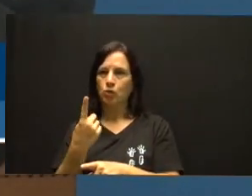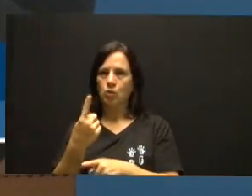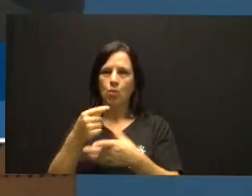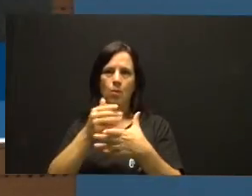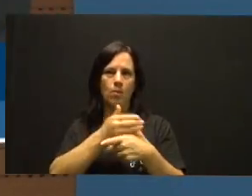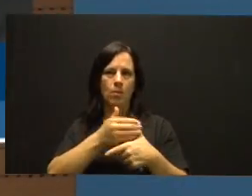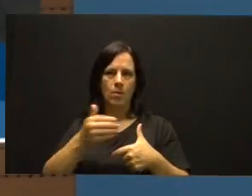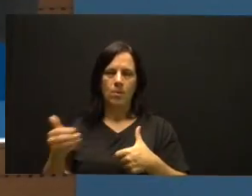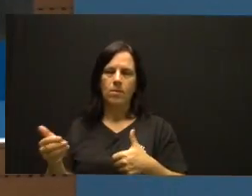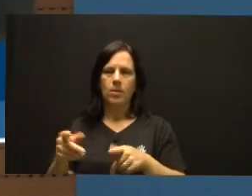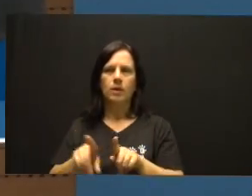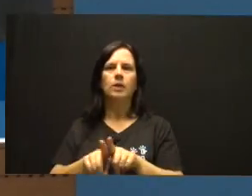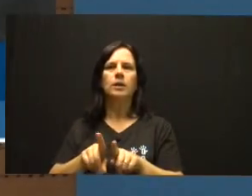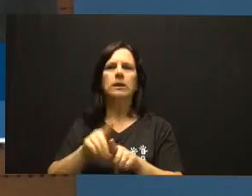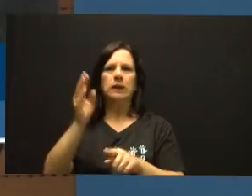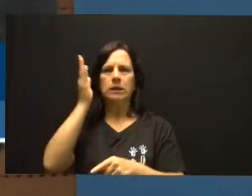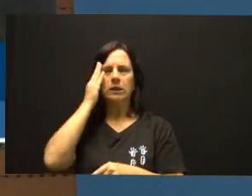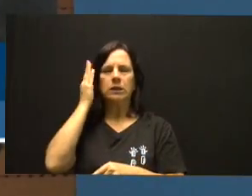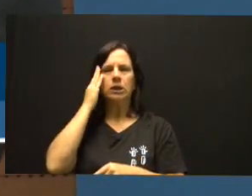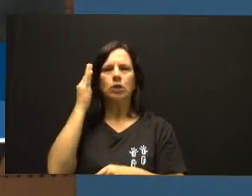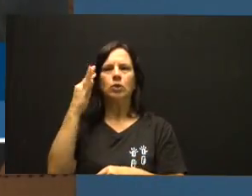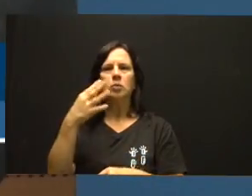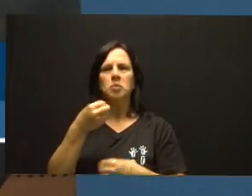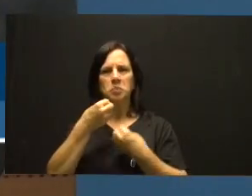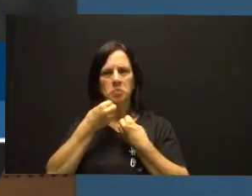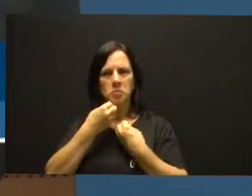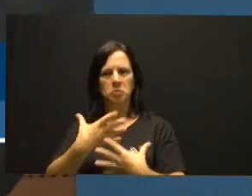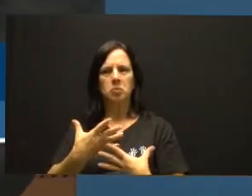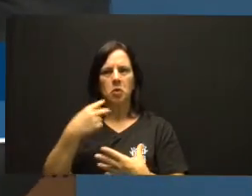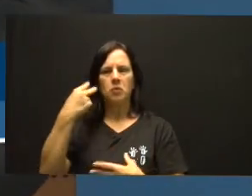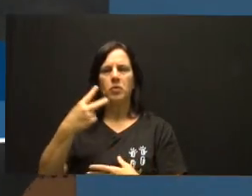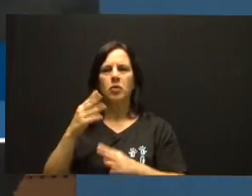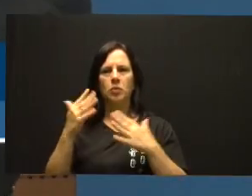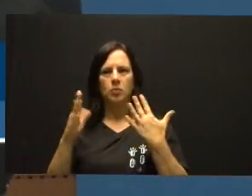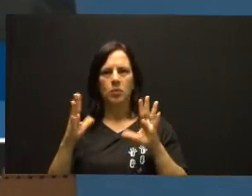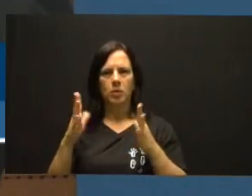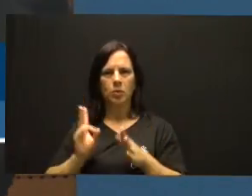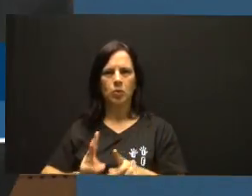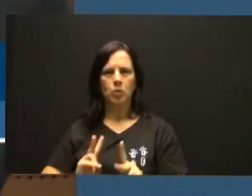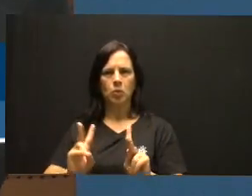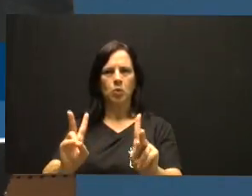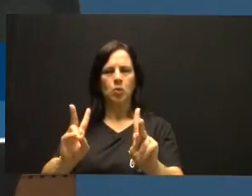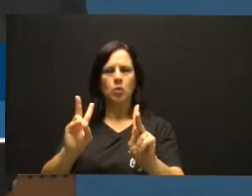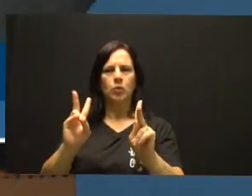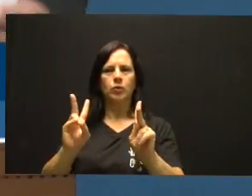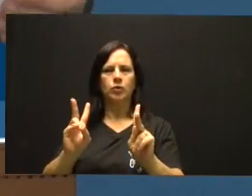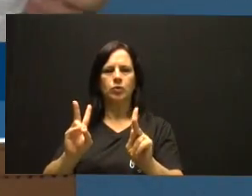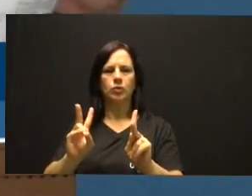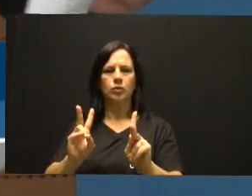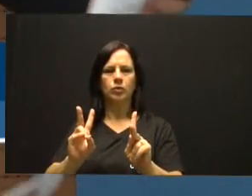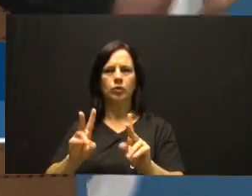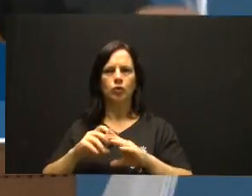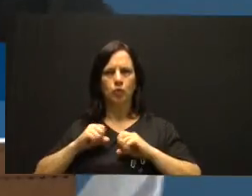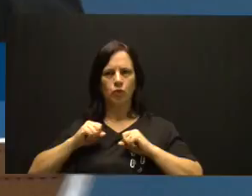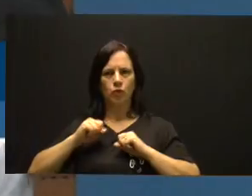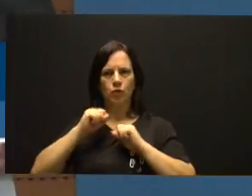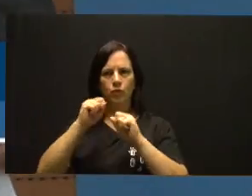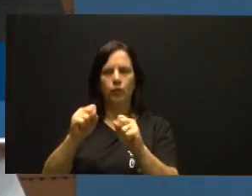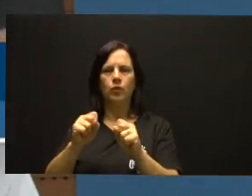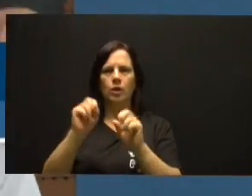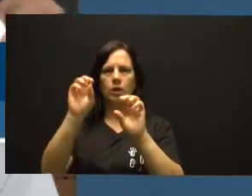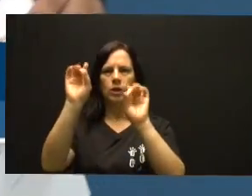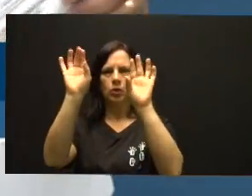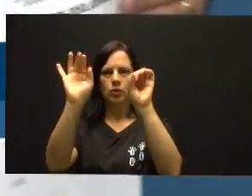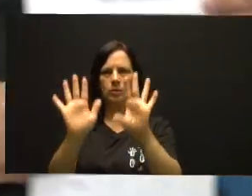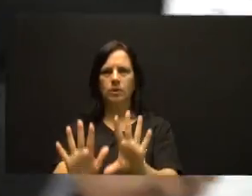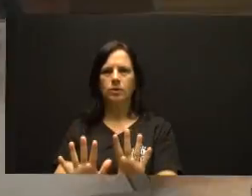mas vejo em Vossa Excelência um brilhante legislador. Parabéns e continue com essa mesma pegada e continue nessa sua força e que Deus abençoe o